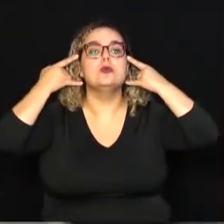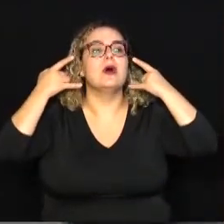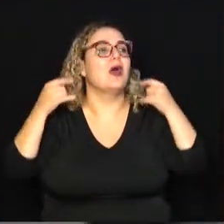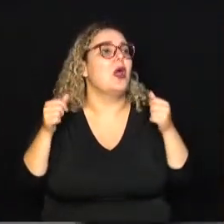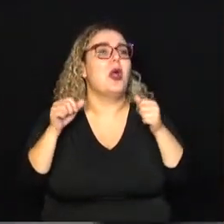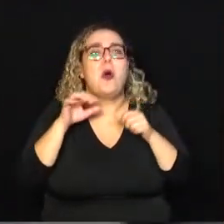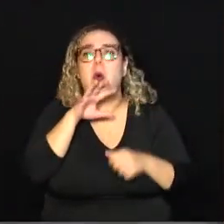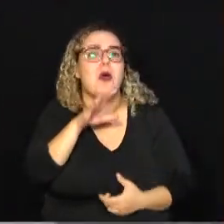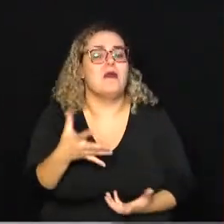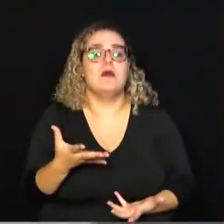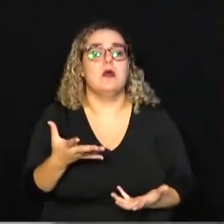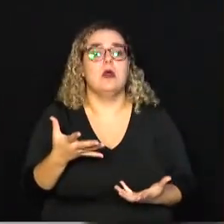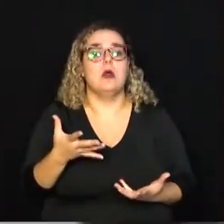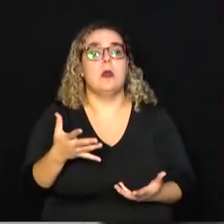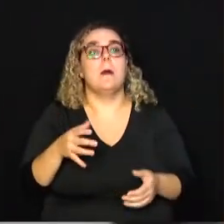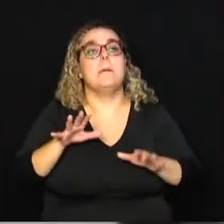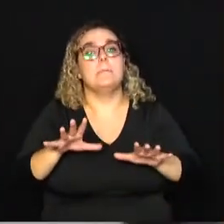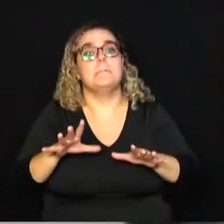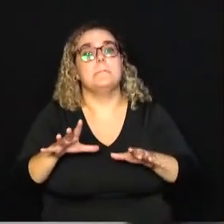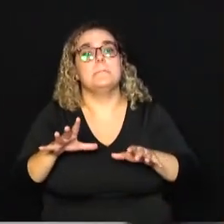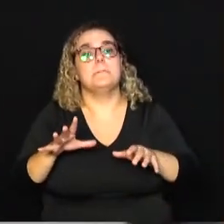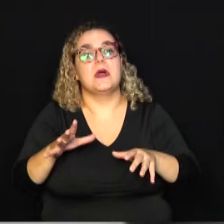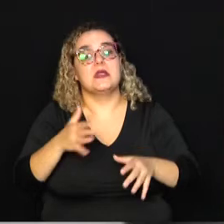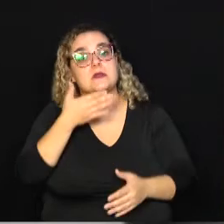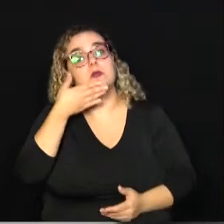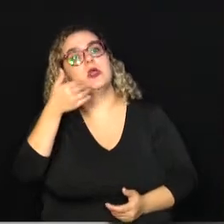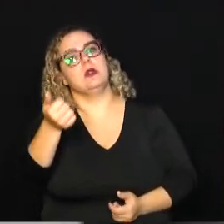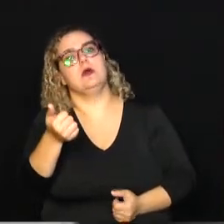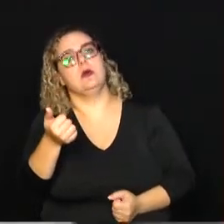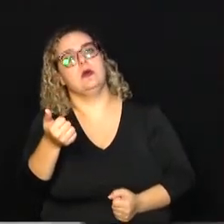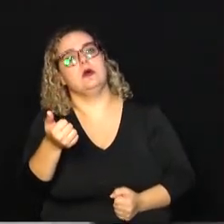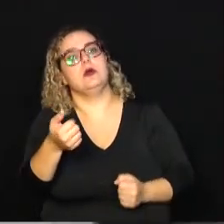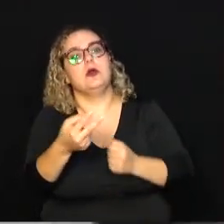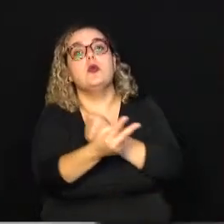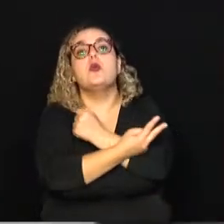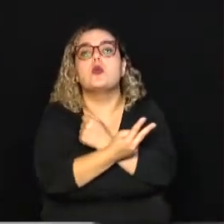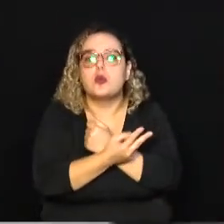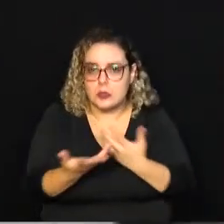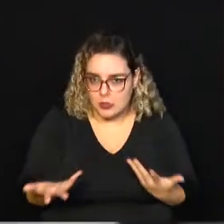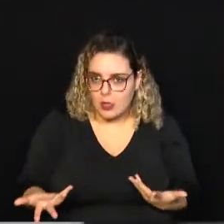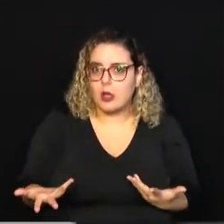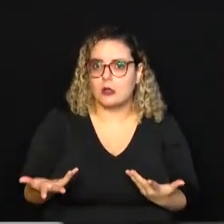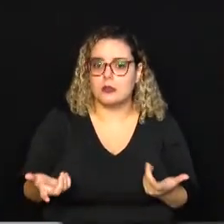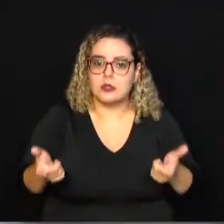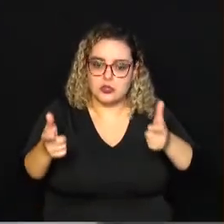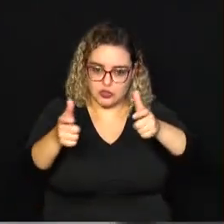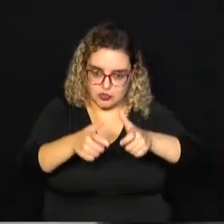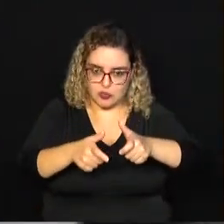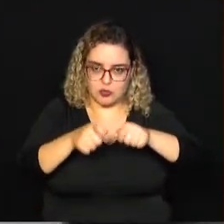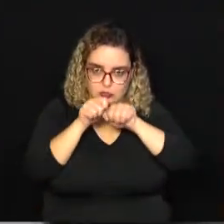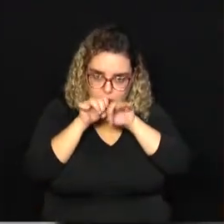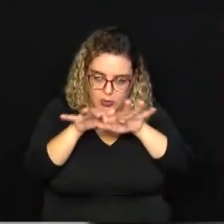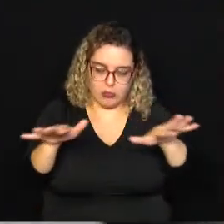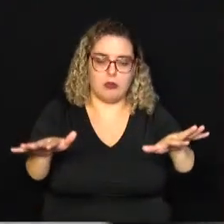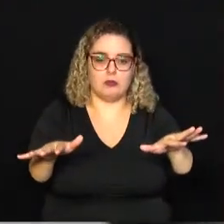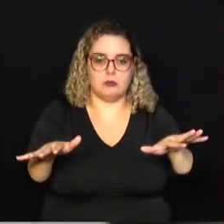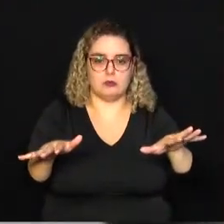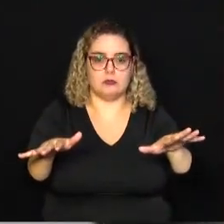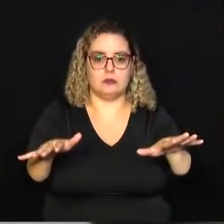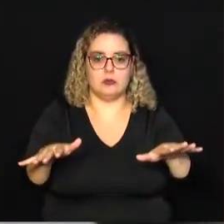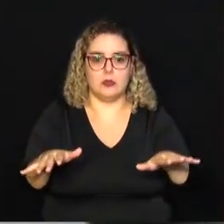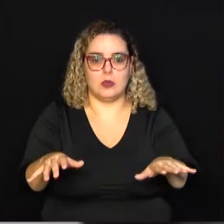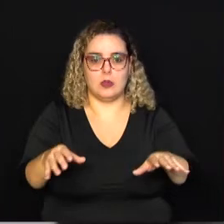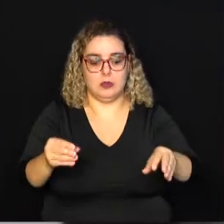mas aumenta a proteção e a filtração do vírus e, portanto, diminui a disseminação, né? Então, são medidas que estão hoje